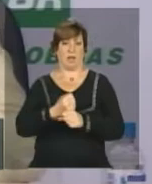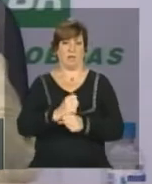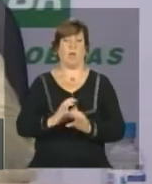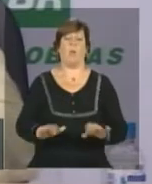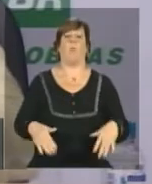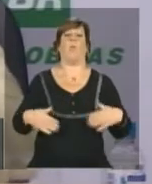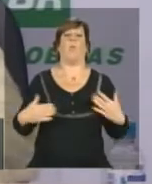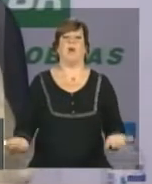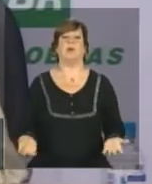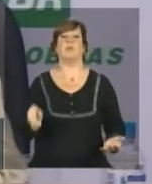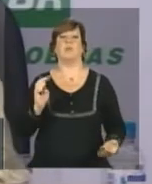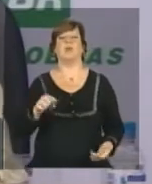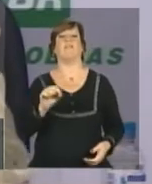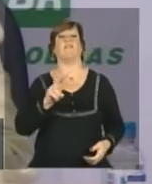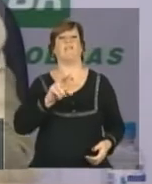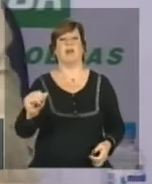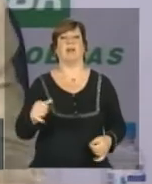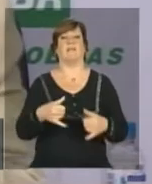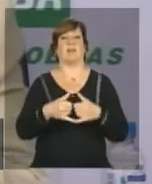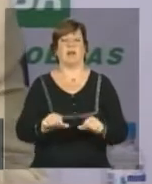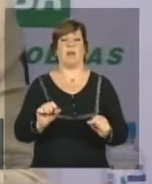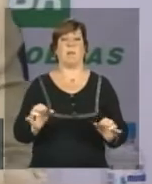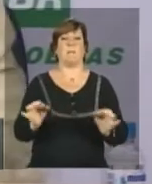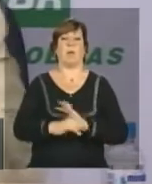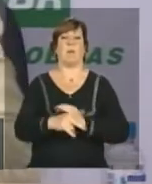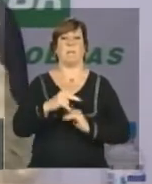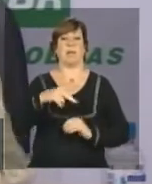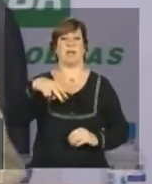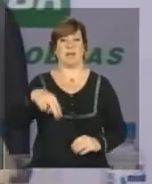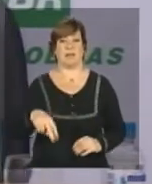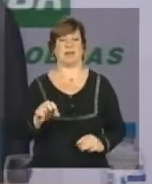que vai ficar pronto o PN